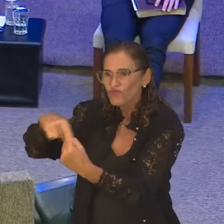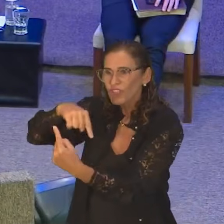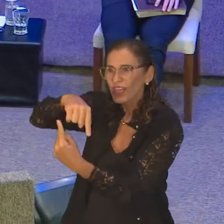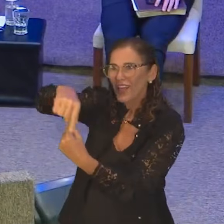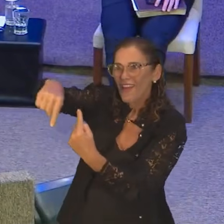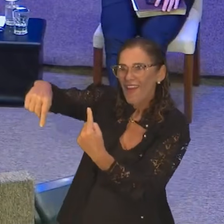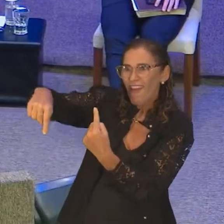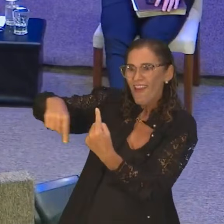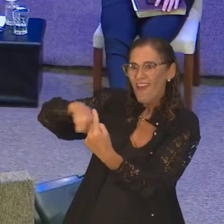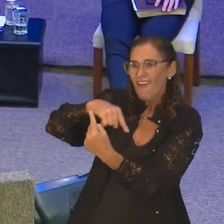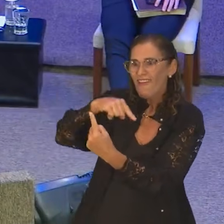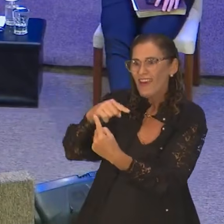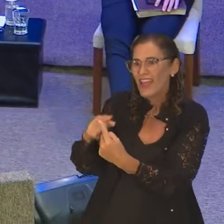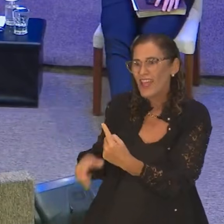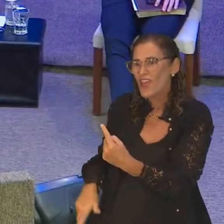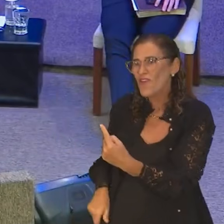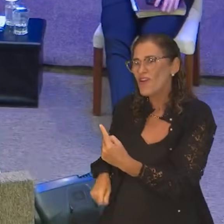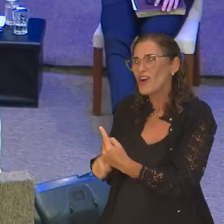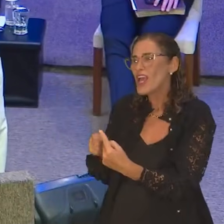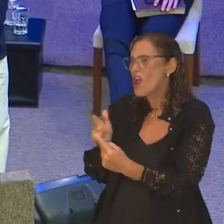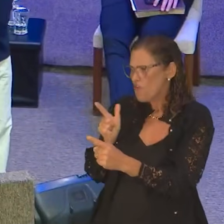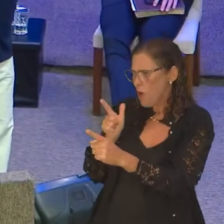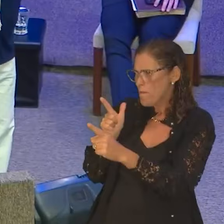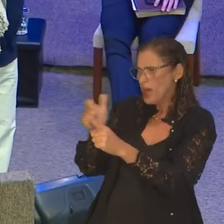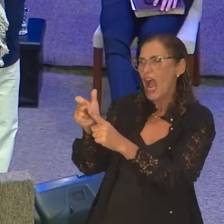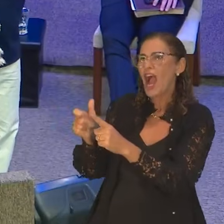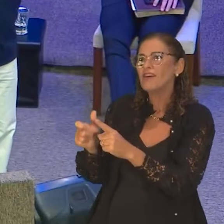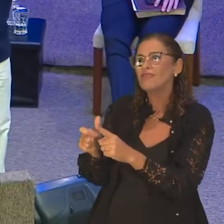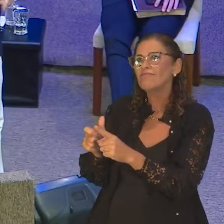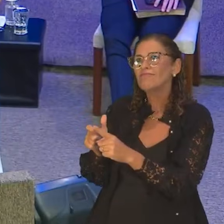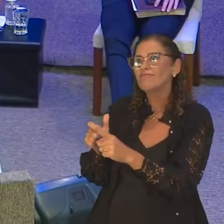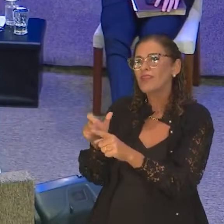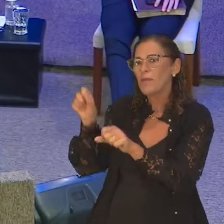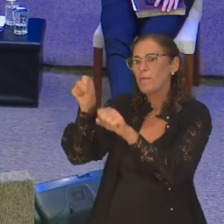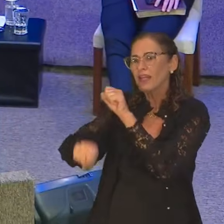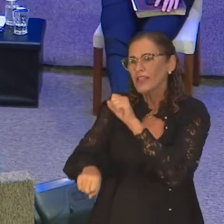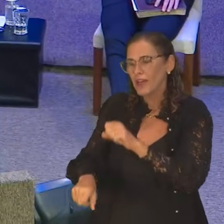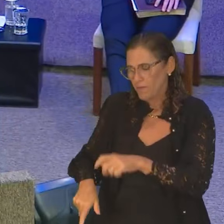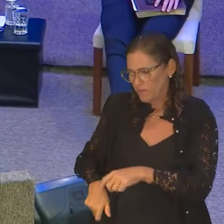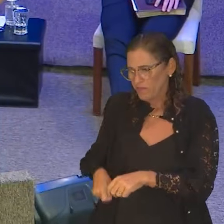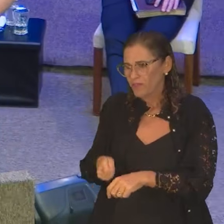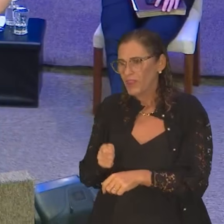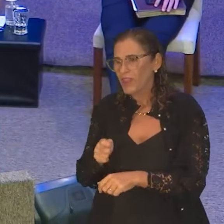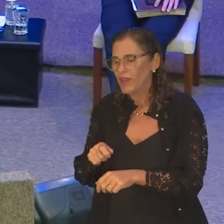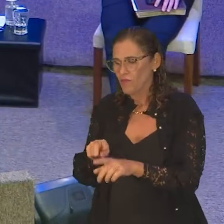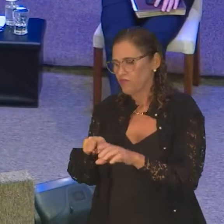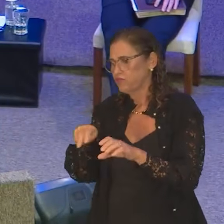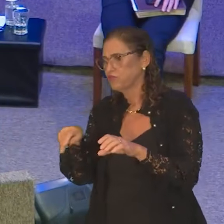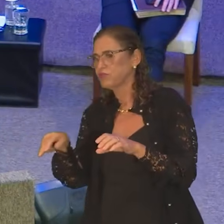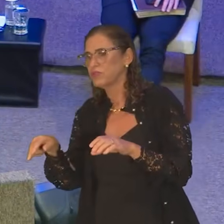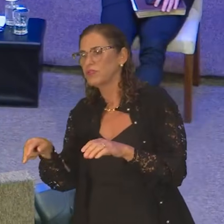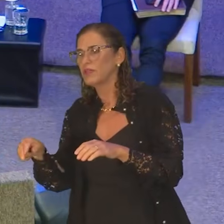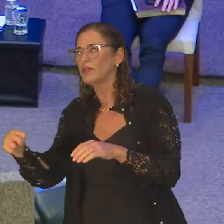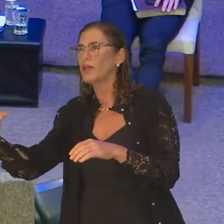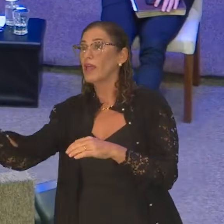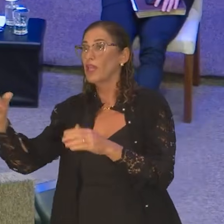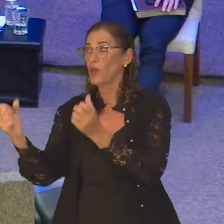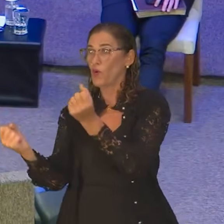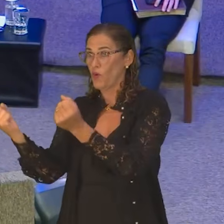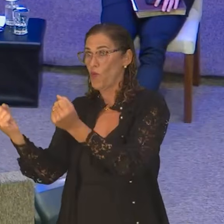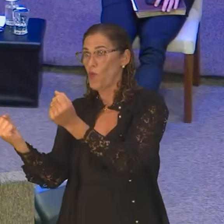cercam ele por ali, e eu vou pegar, eu vou matá-lo só, não deixam ele fugir. Coloquei minha arma, saí para fora, e ele desceu do